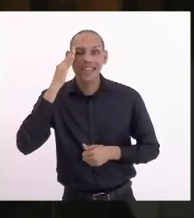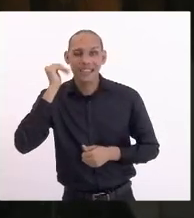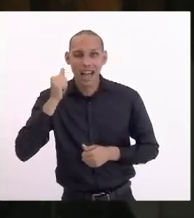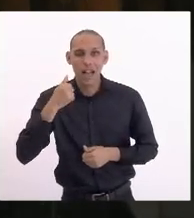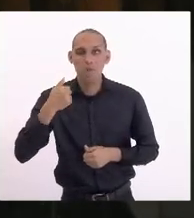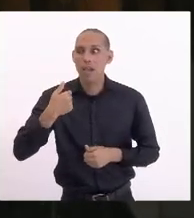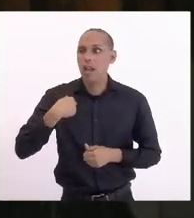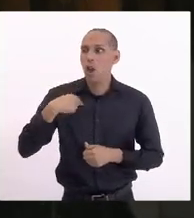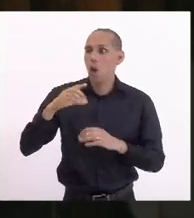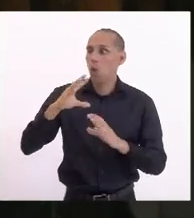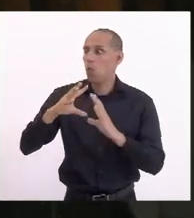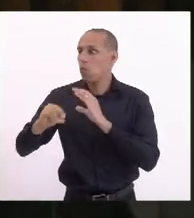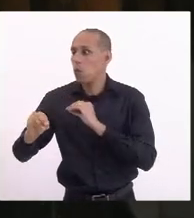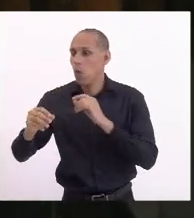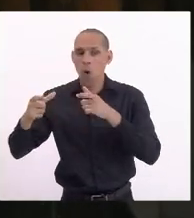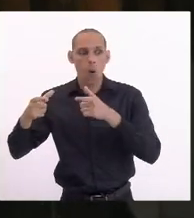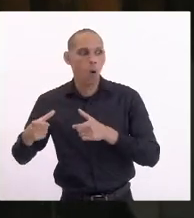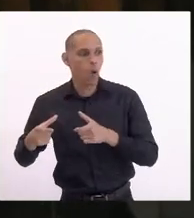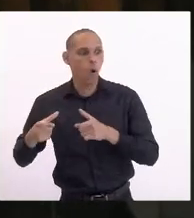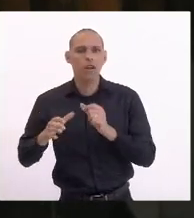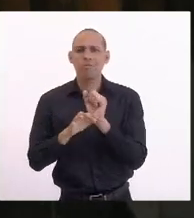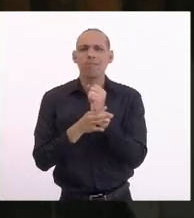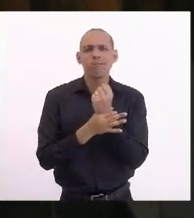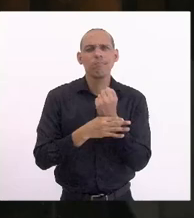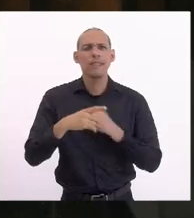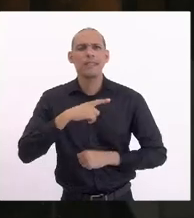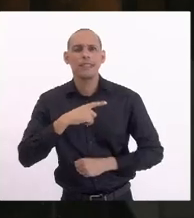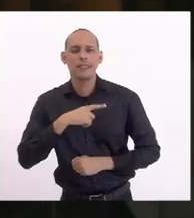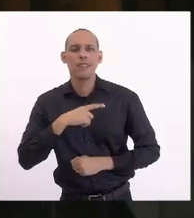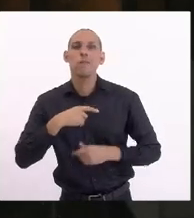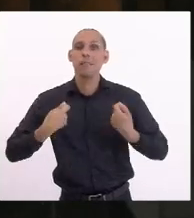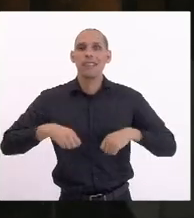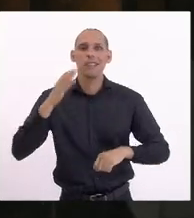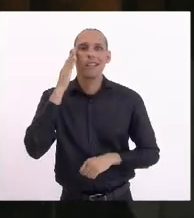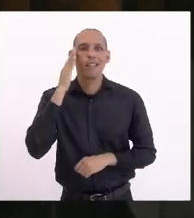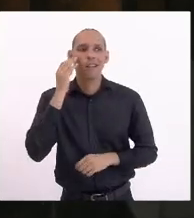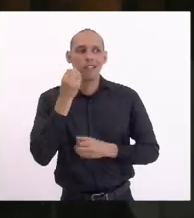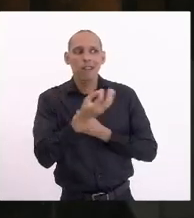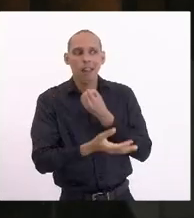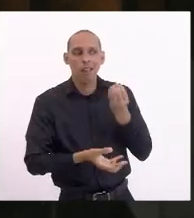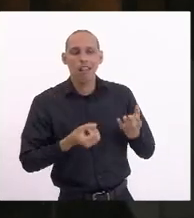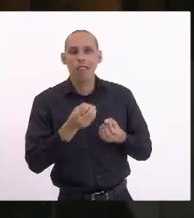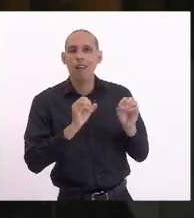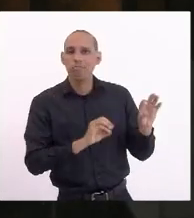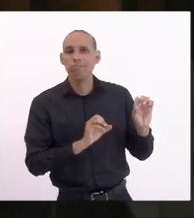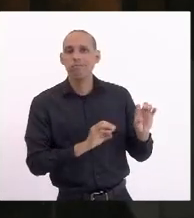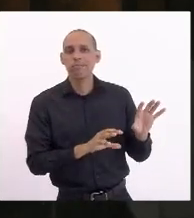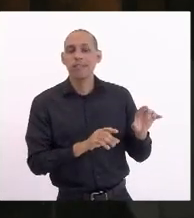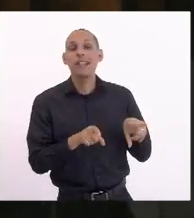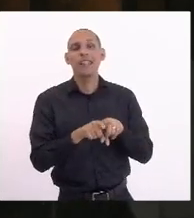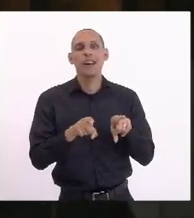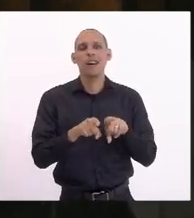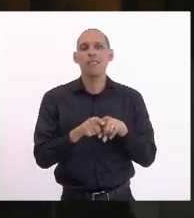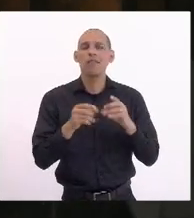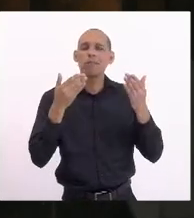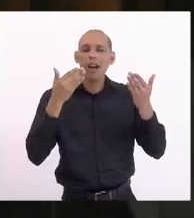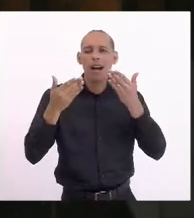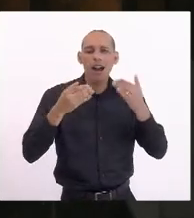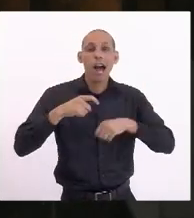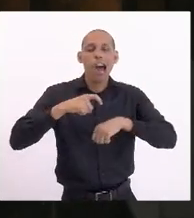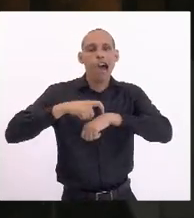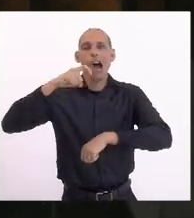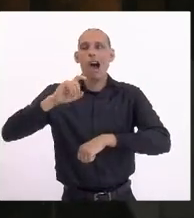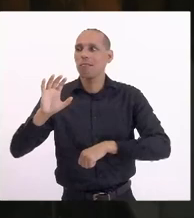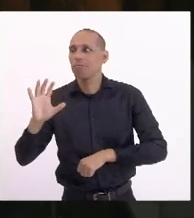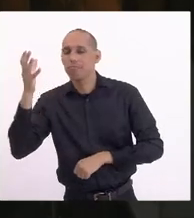para onde, de forma segura, né? E ter as assistências no momento da